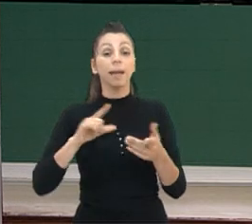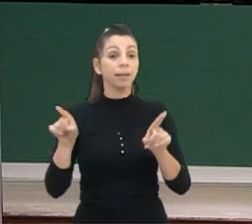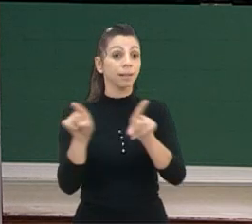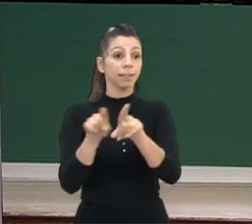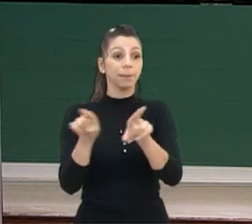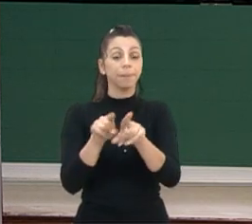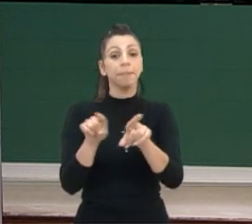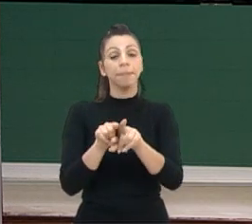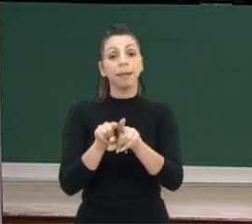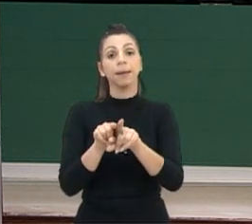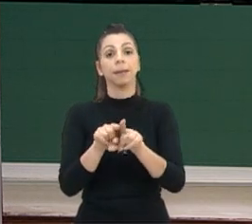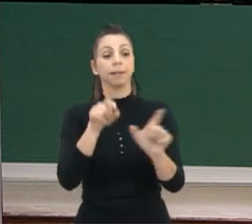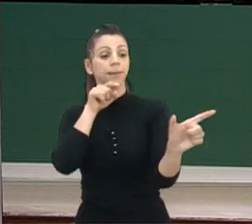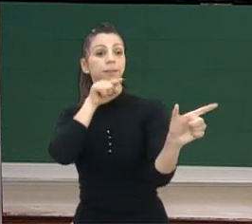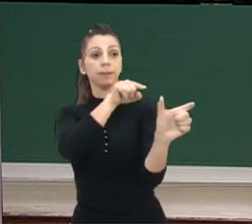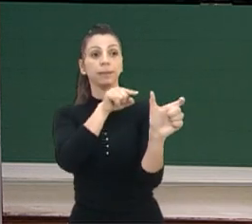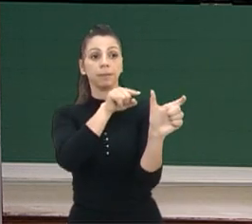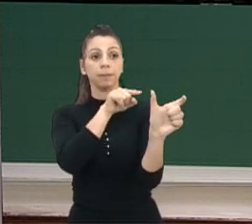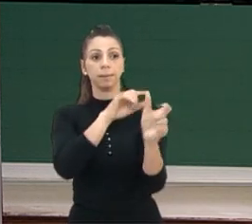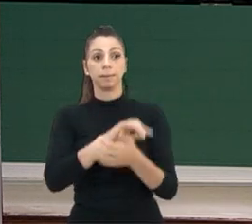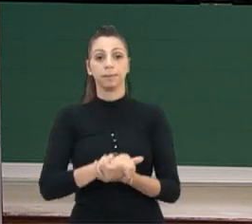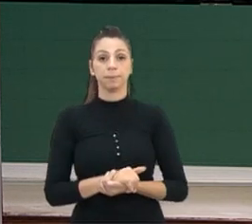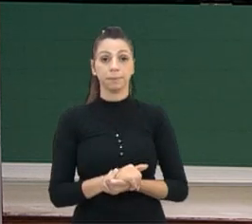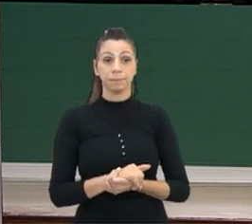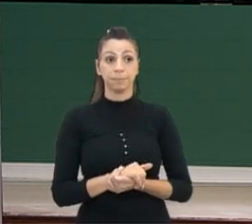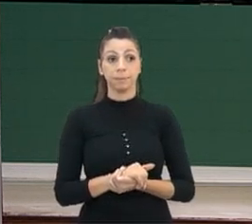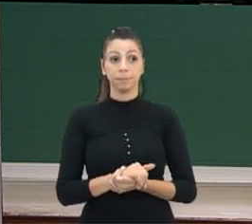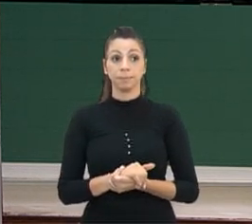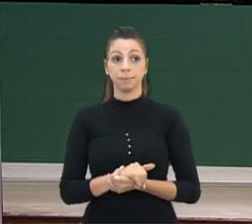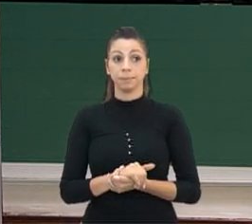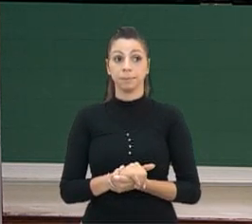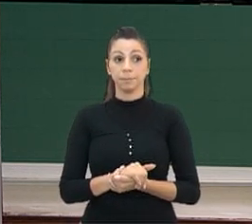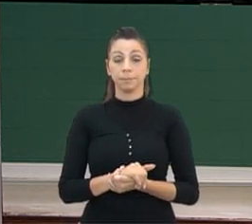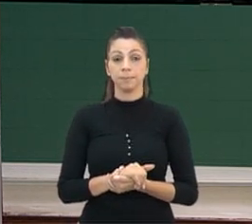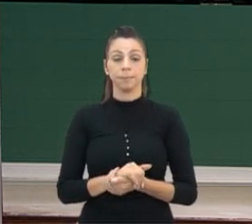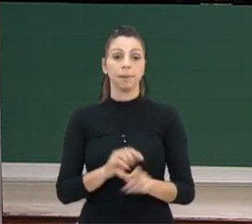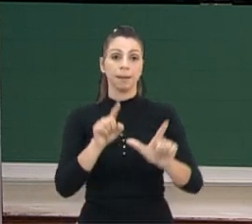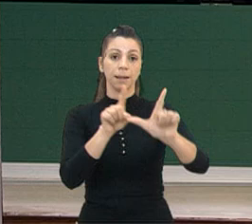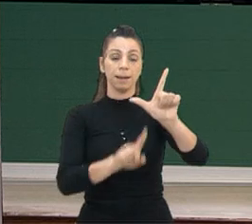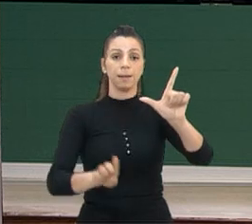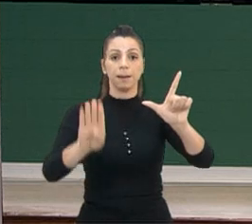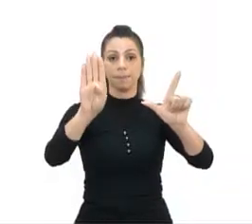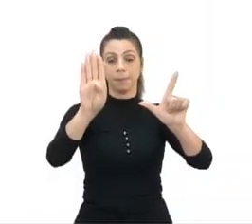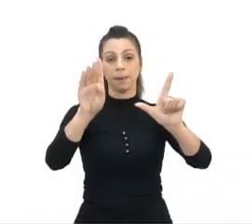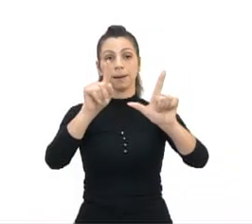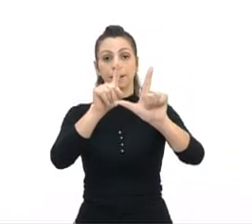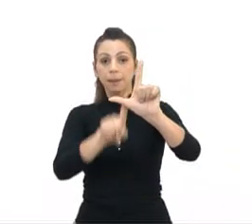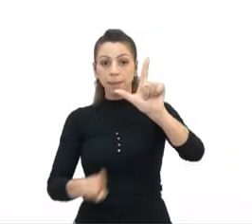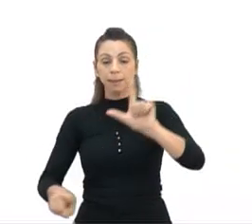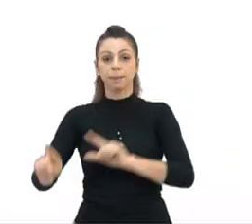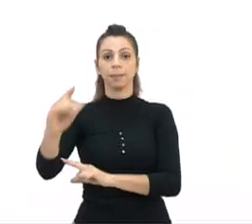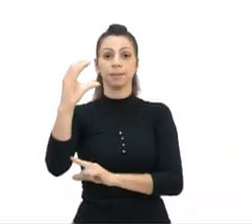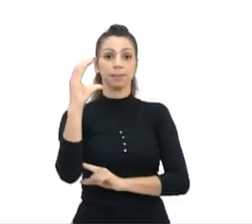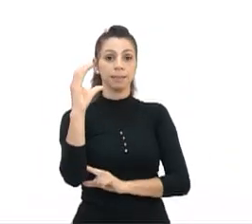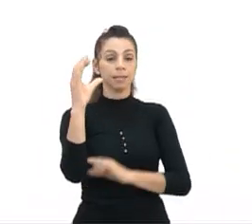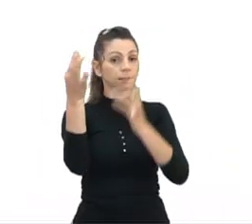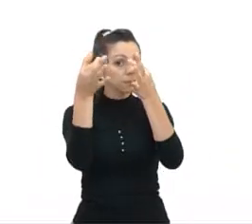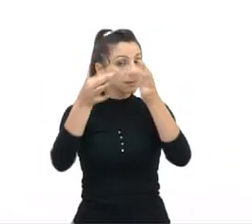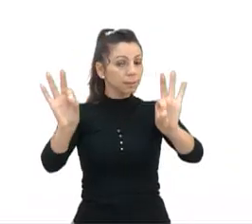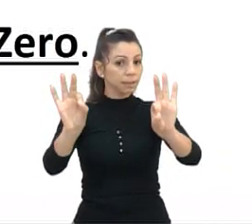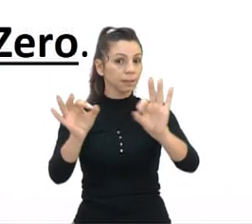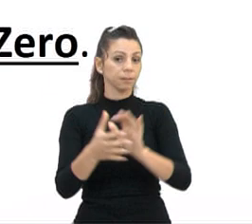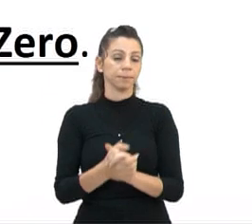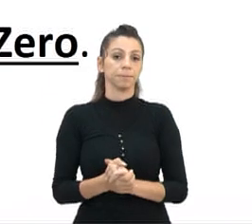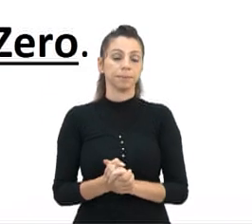também. Então, a resposta correta seria só a letra B e a letra C, os dois monômios desse exercício,